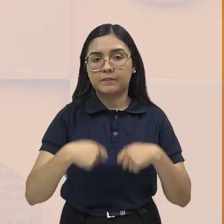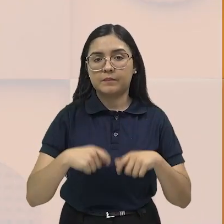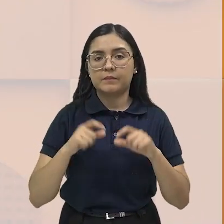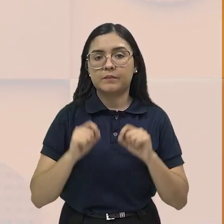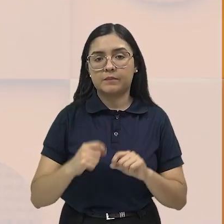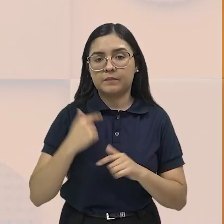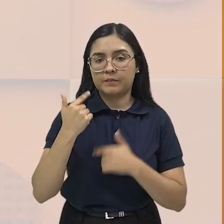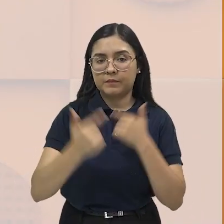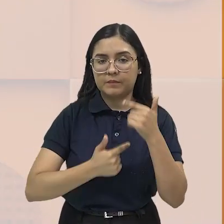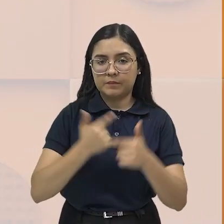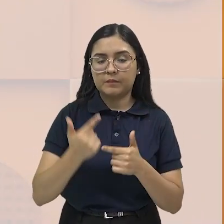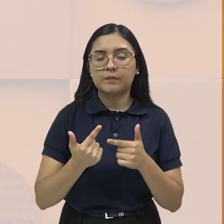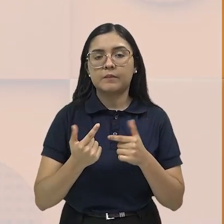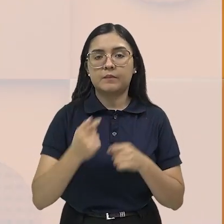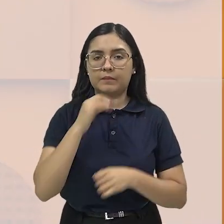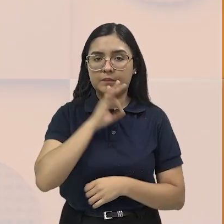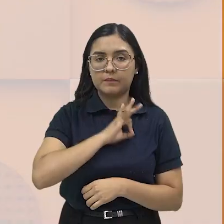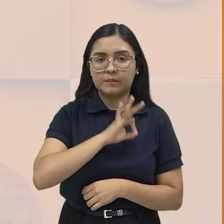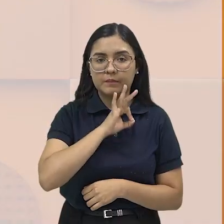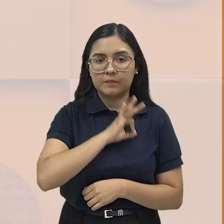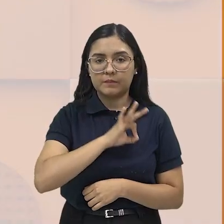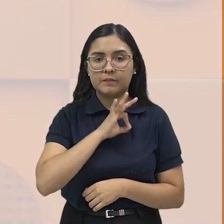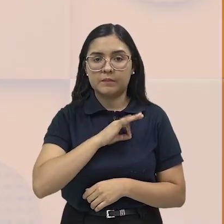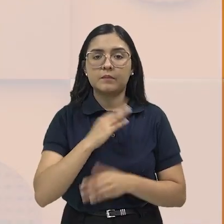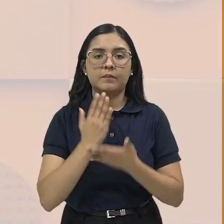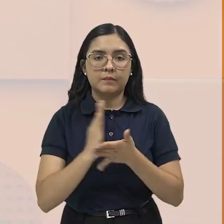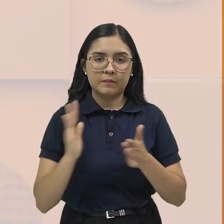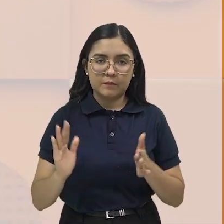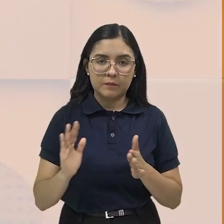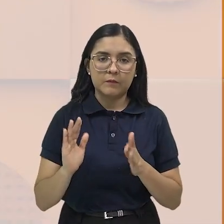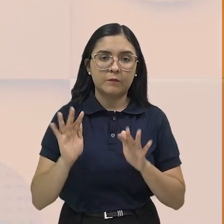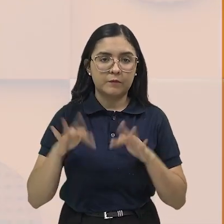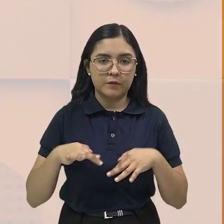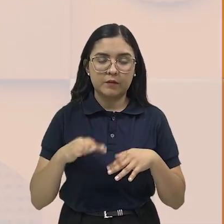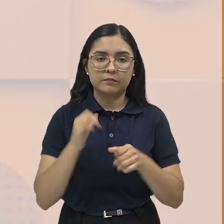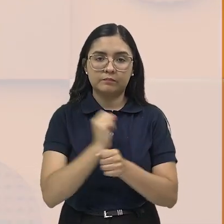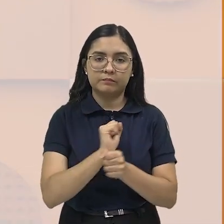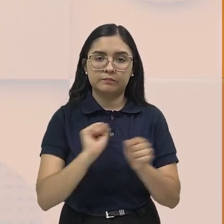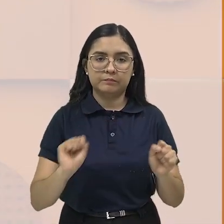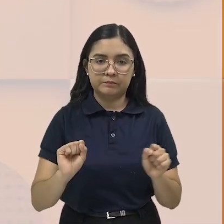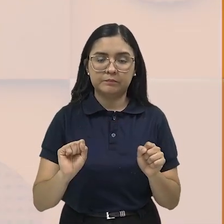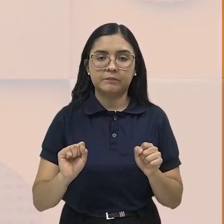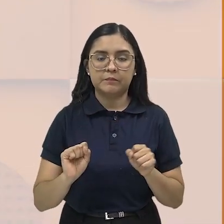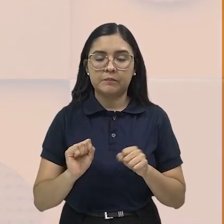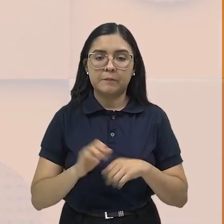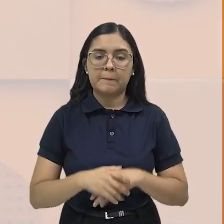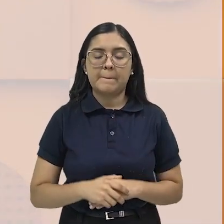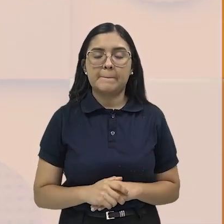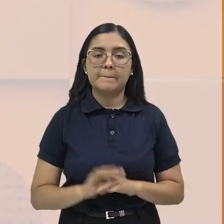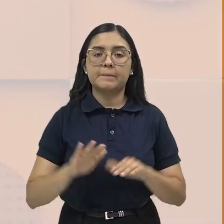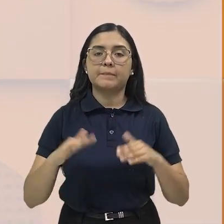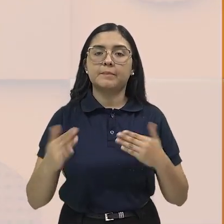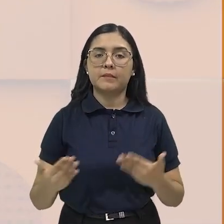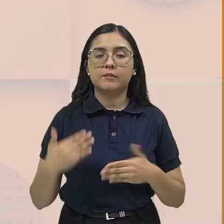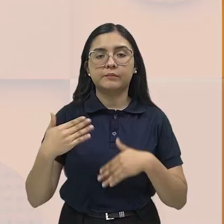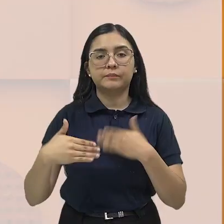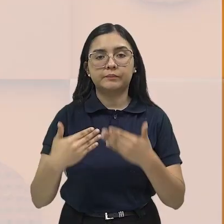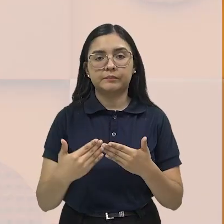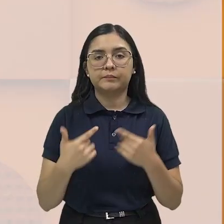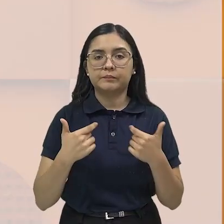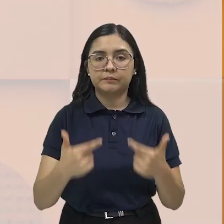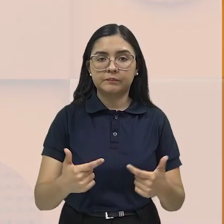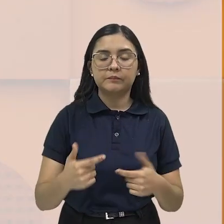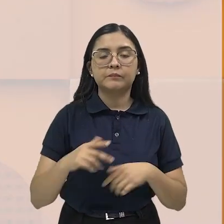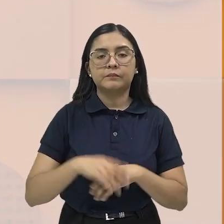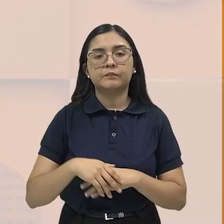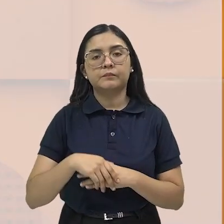mão de obra assalariada e a abolição da escravidão fosse colocada em prática. Com o passar da guerra, os Estados do Norte